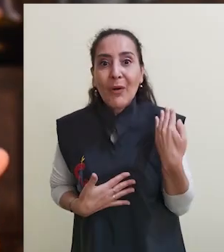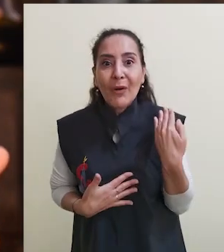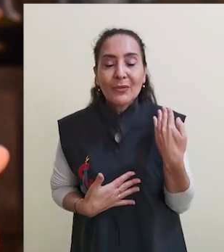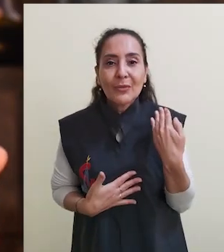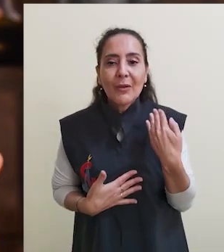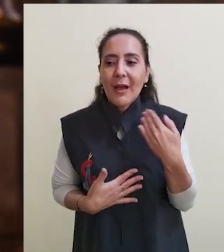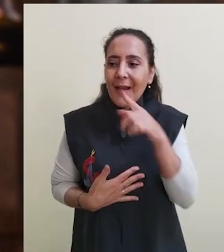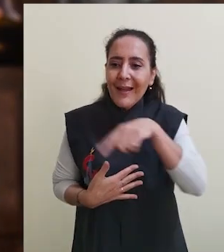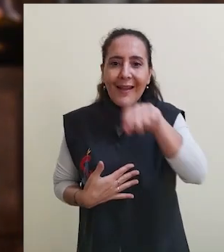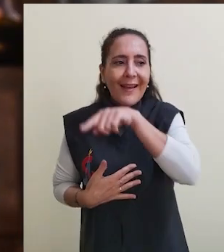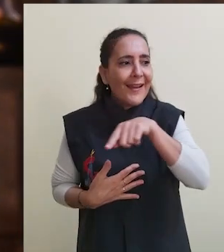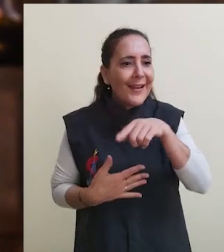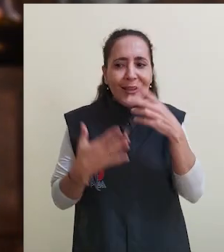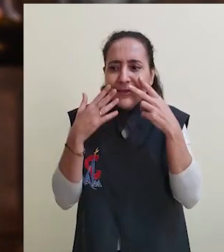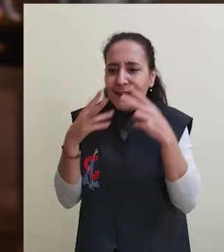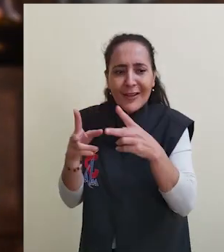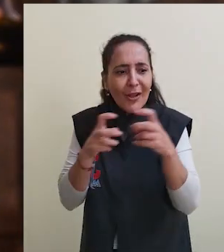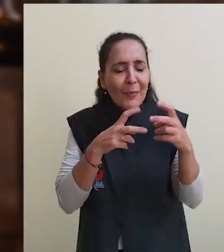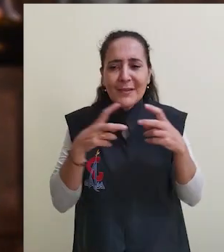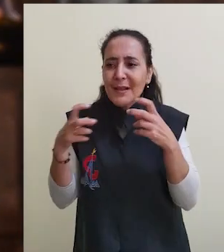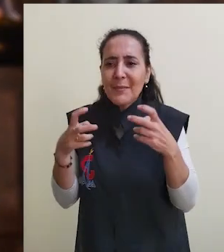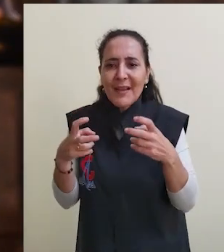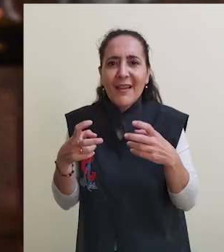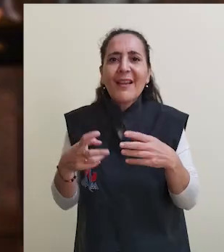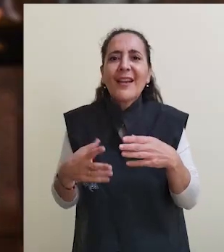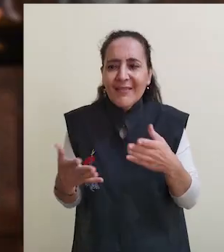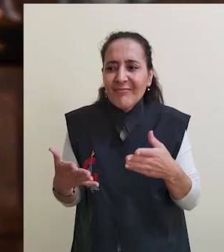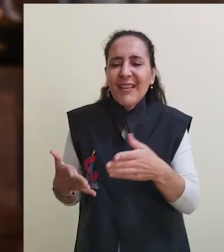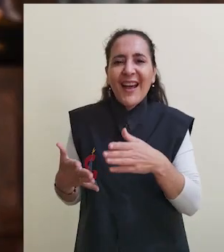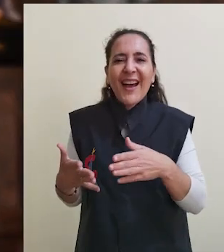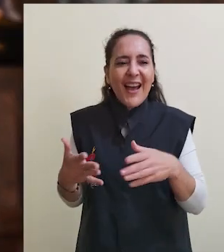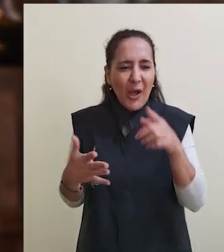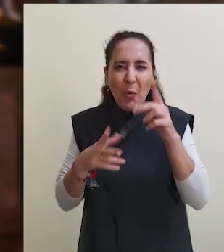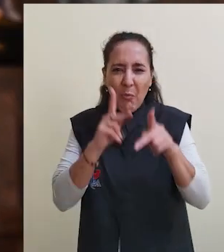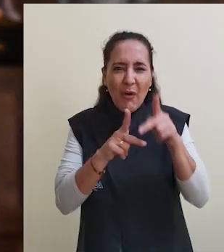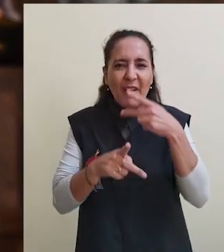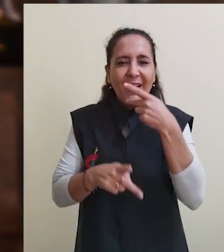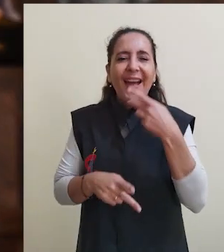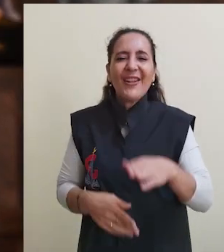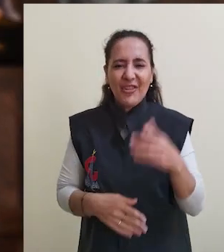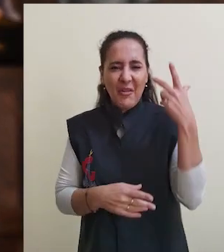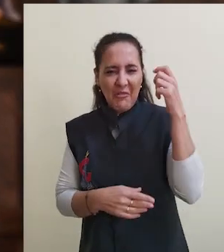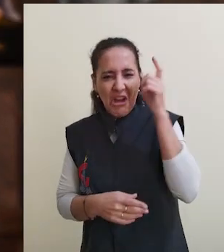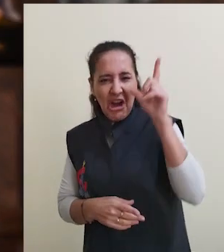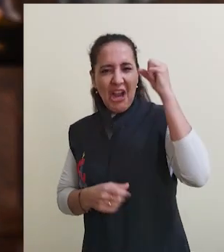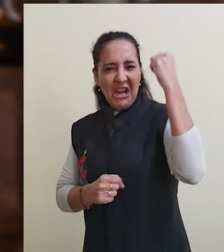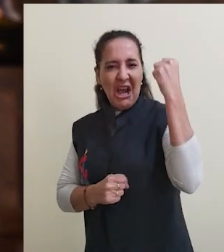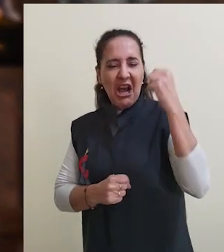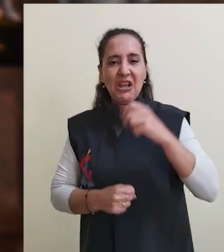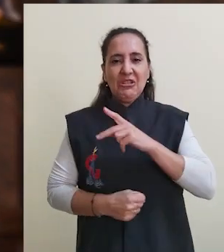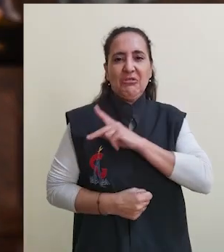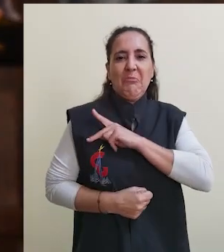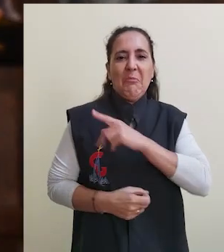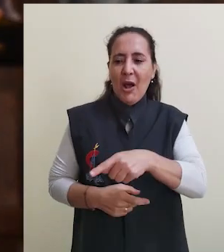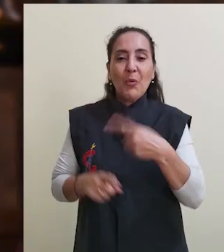assassinado. No olhar humano, Paulo vai ser pego, nós vamos ganhar de Paulo, vamos matá-lo. No olhar de